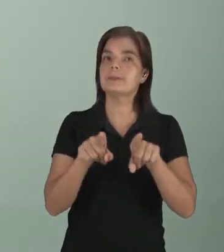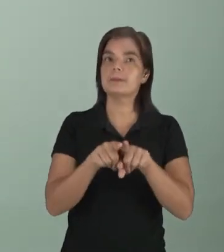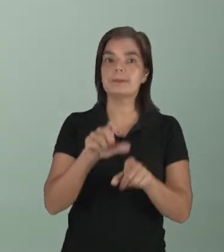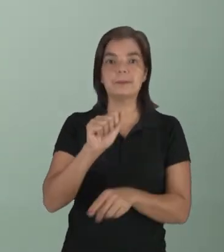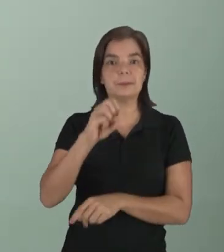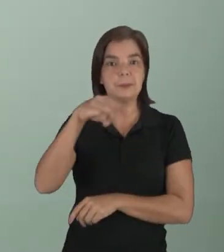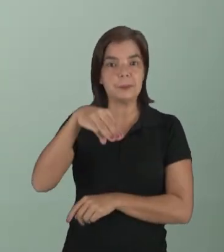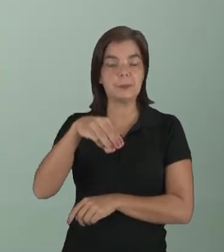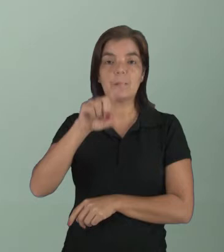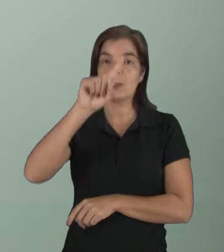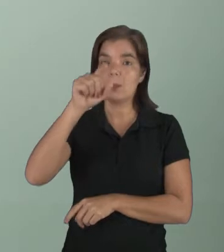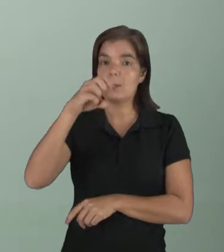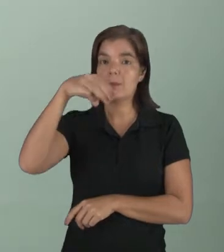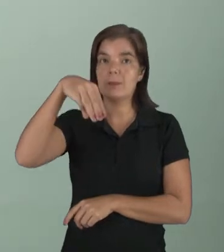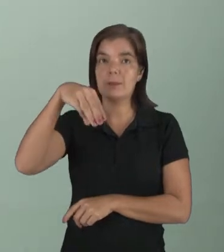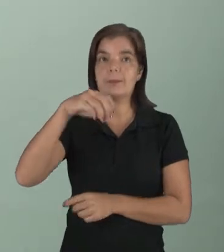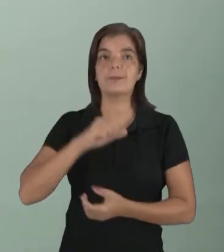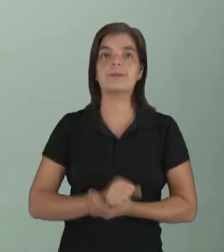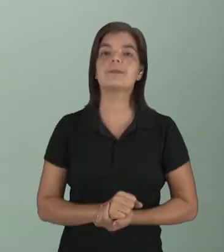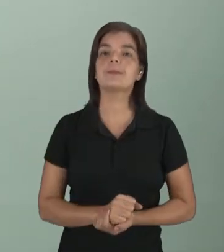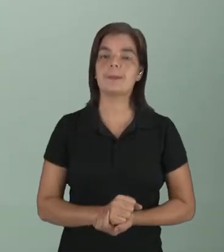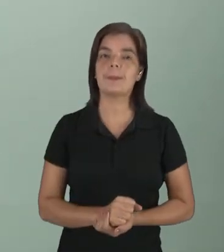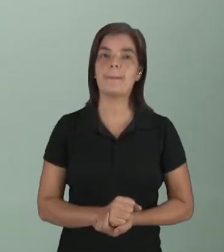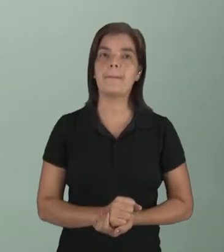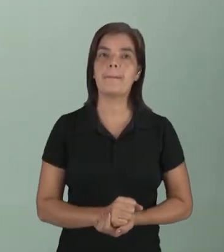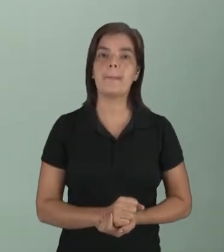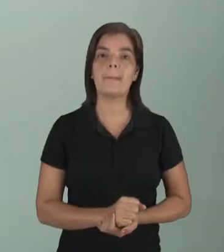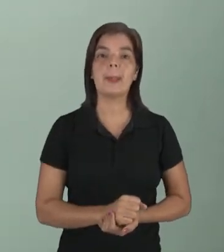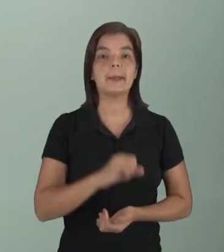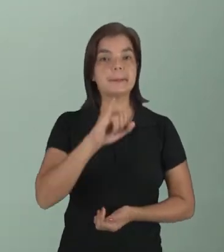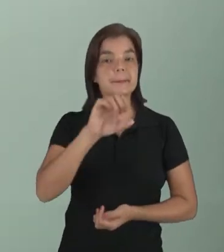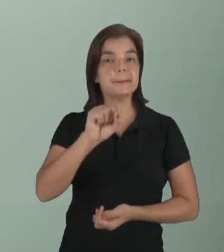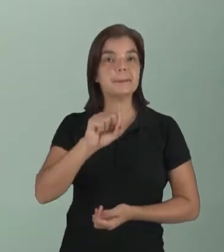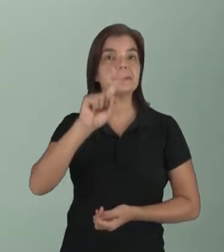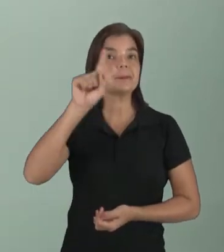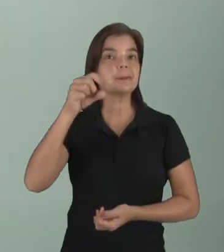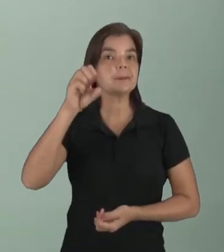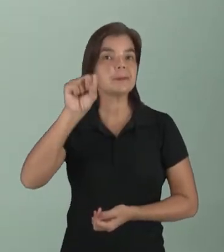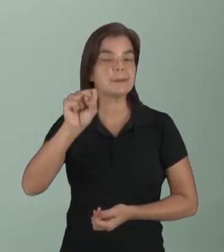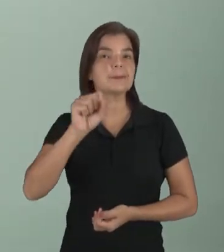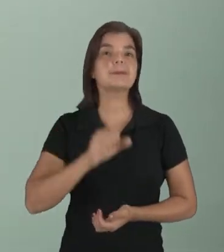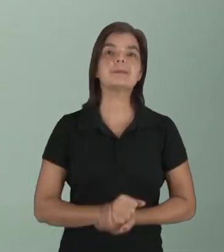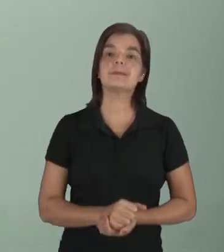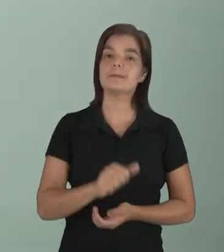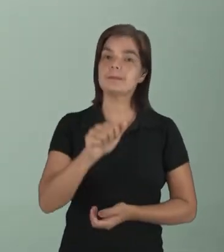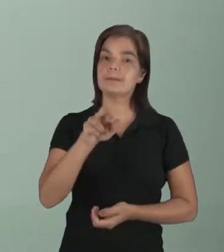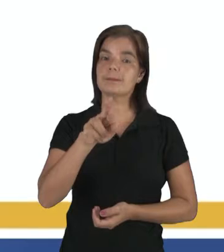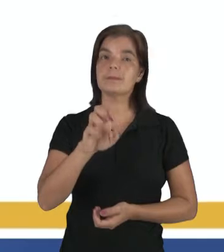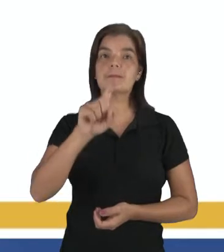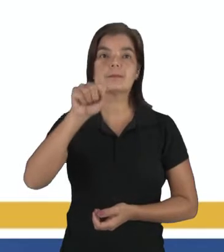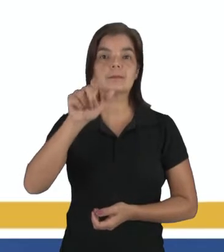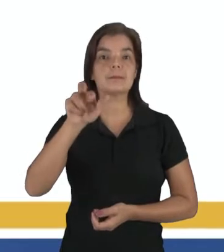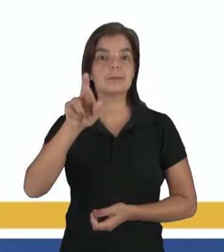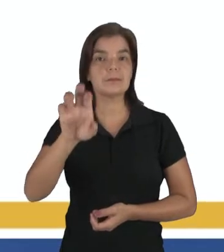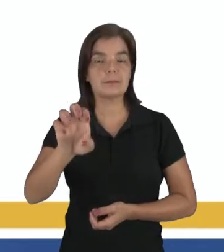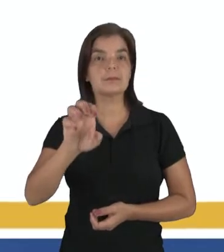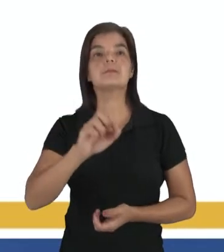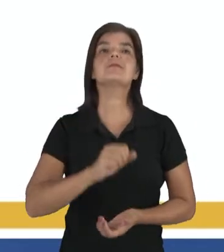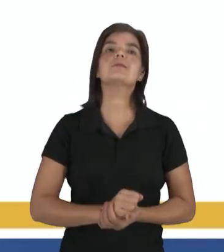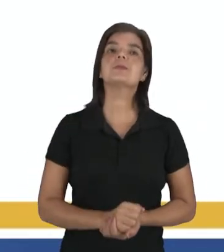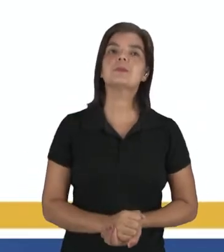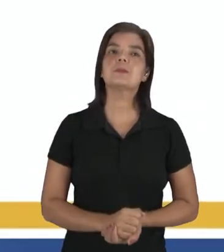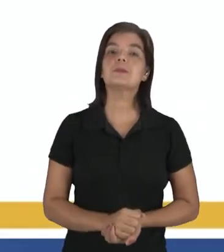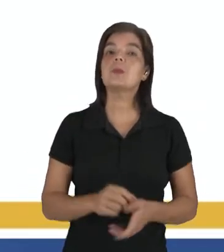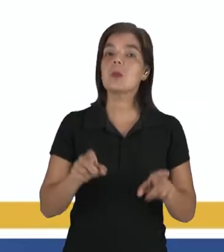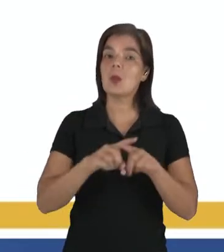para am, por exemplo, é só o apóstrofe am. Para is, apóstrofe s. E para are, apóstrofe